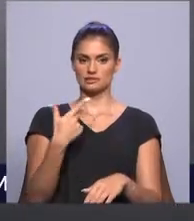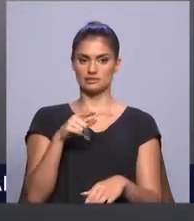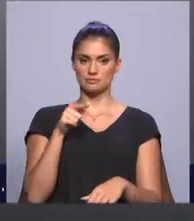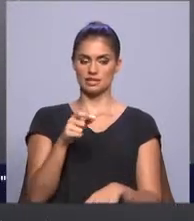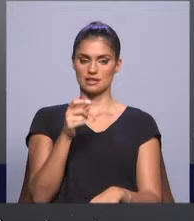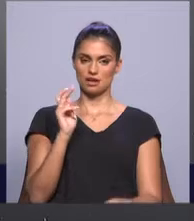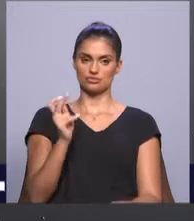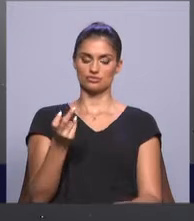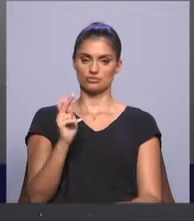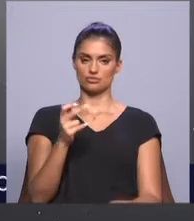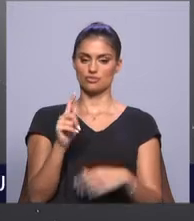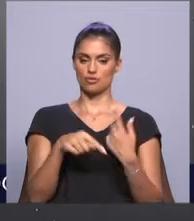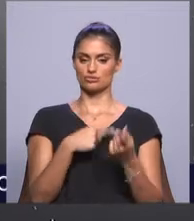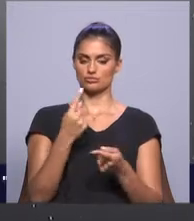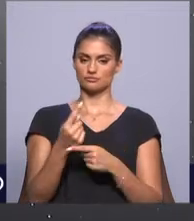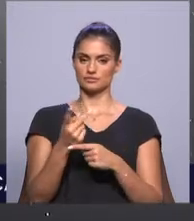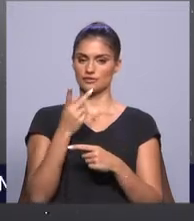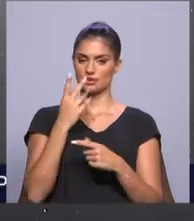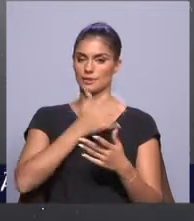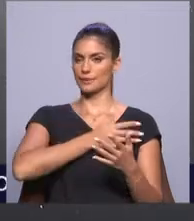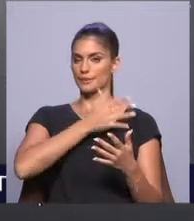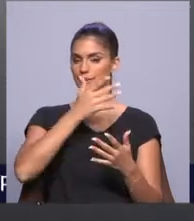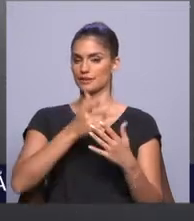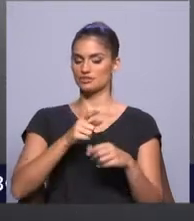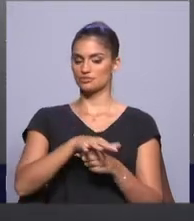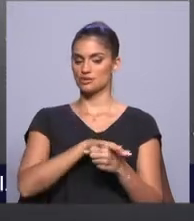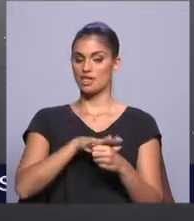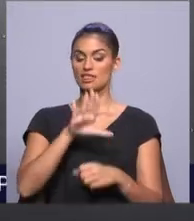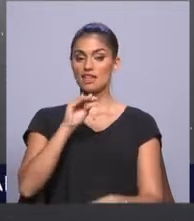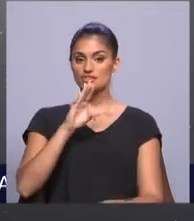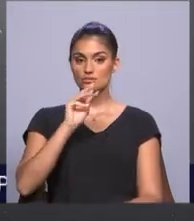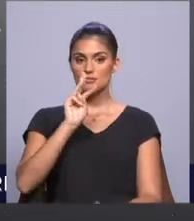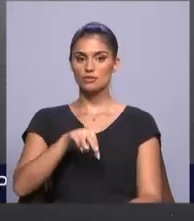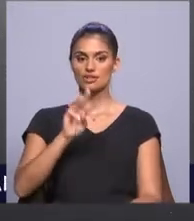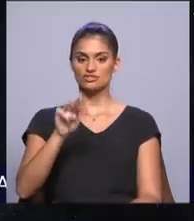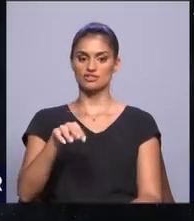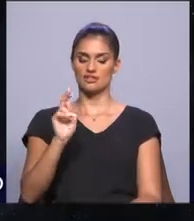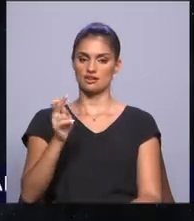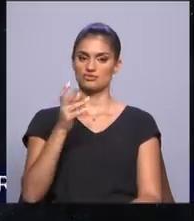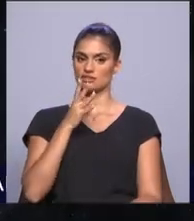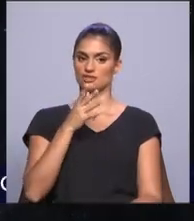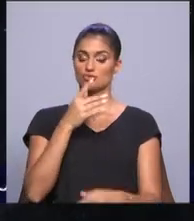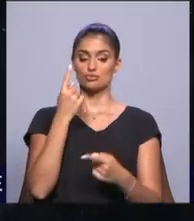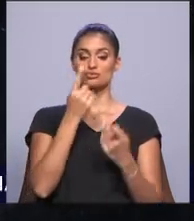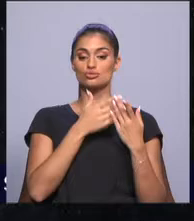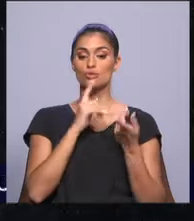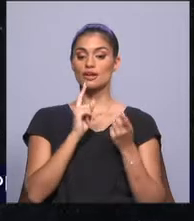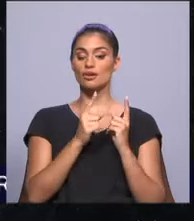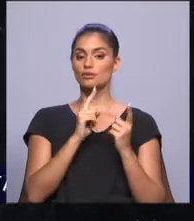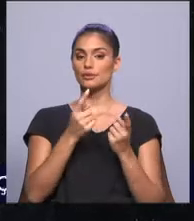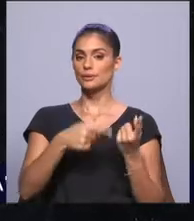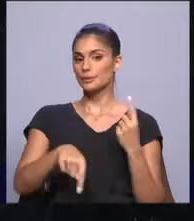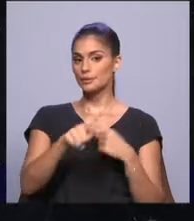anos, e um de disco de vida longa, neste caso são 10 milhões de anos. E diz este estudo que os discos de